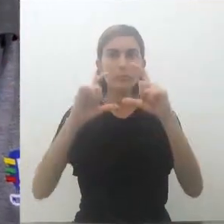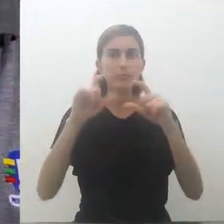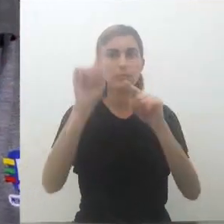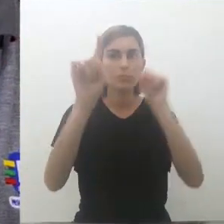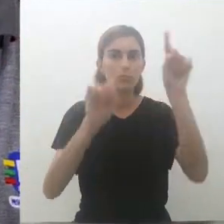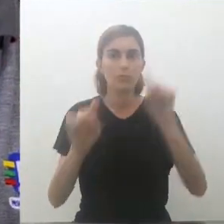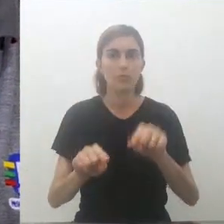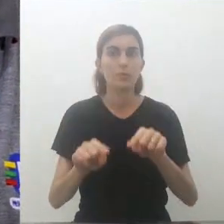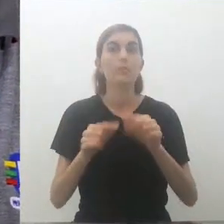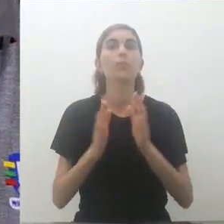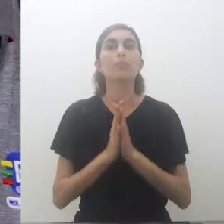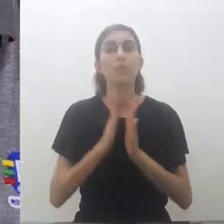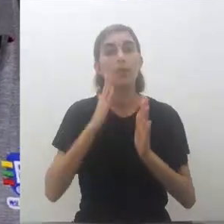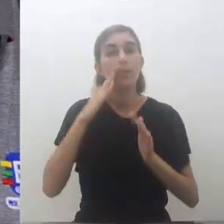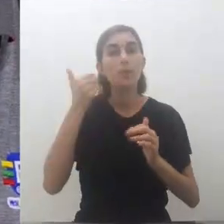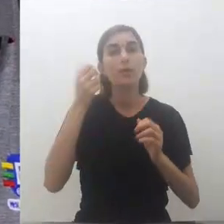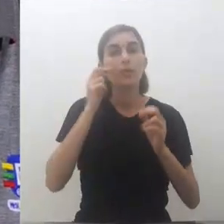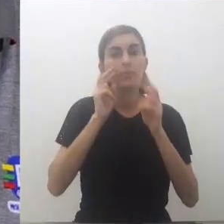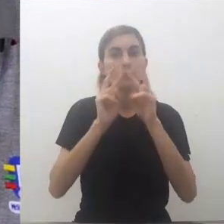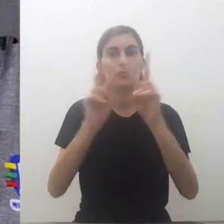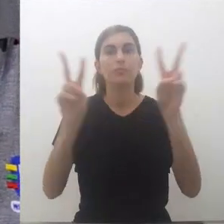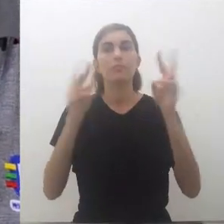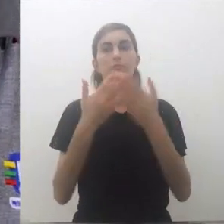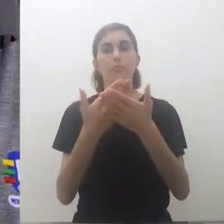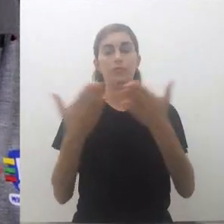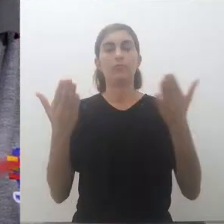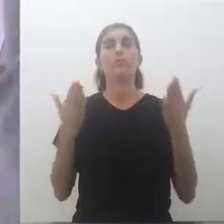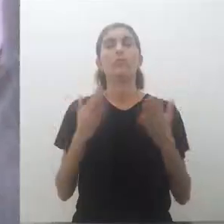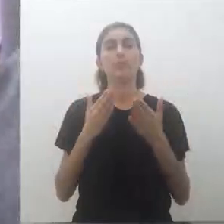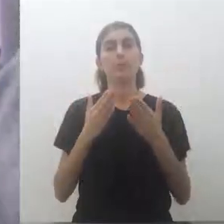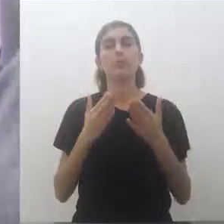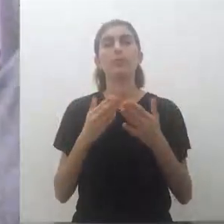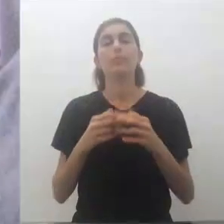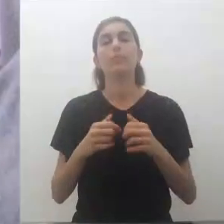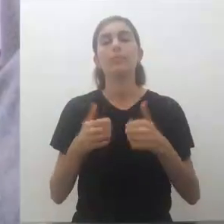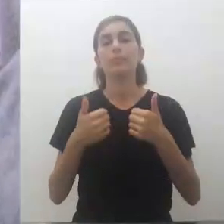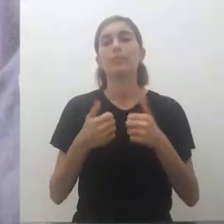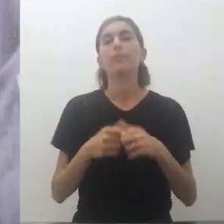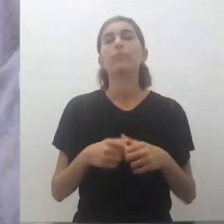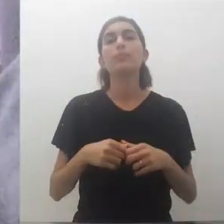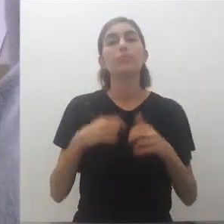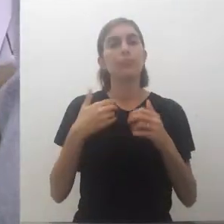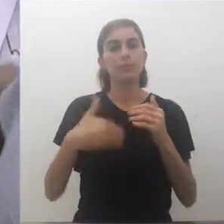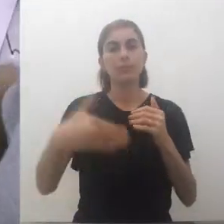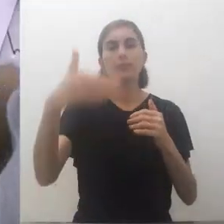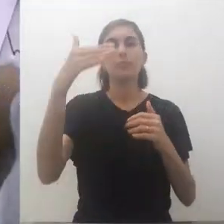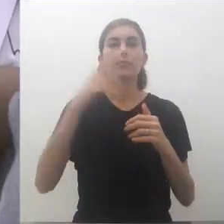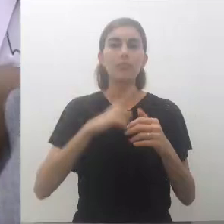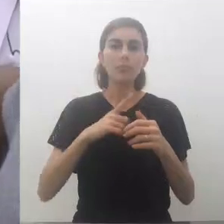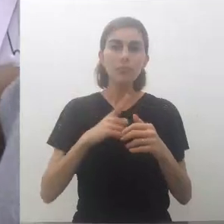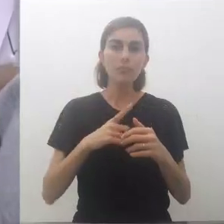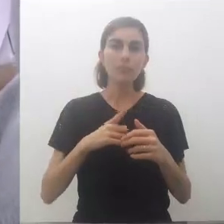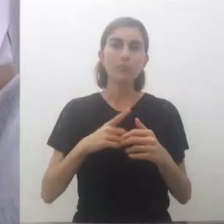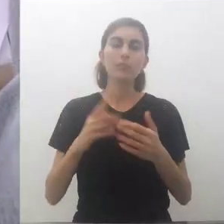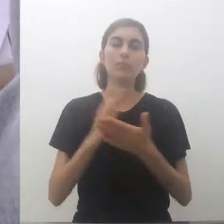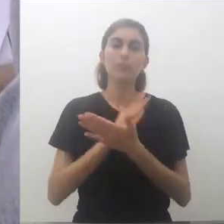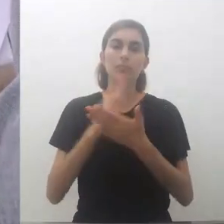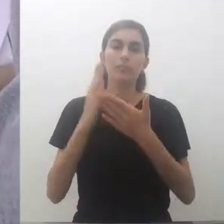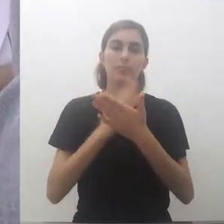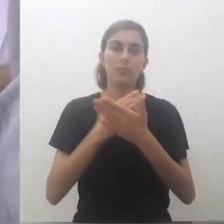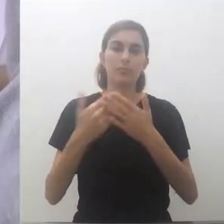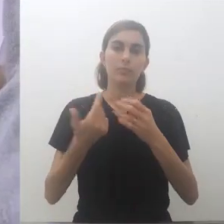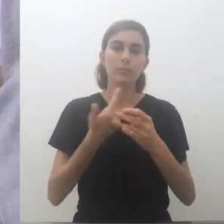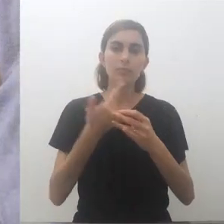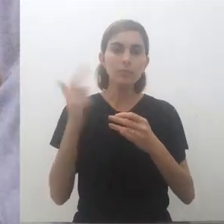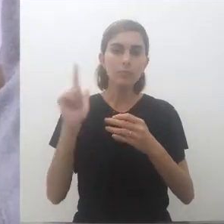de melhor visualização para você ambientar o espaço. Seguindo, nós temos algumas outras regras